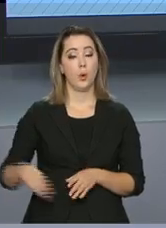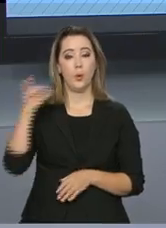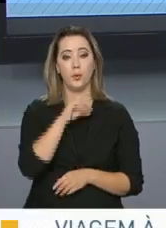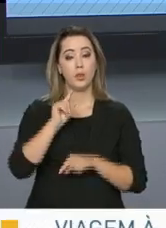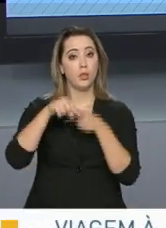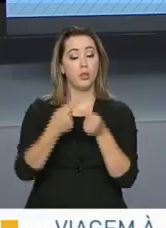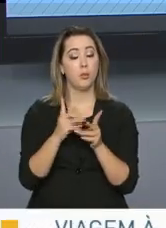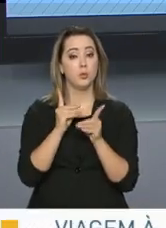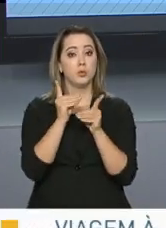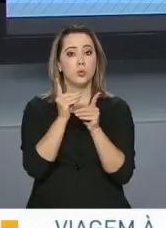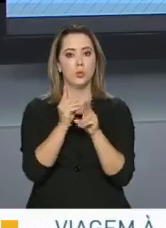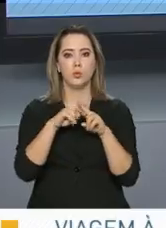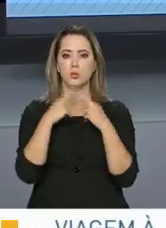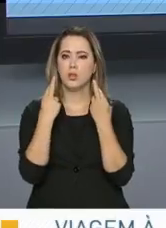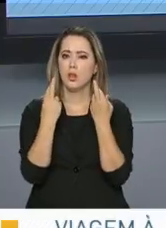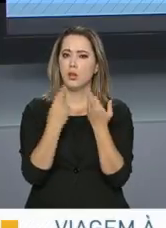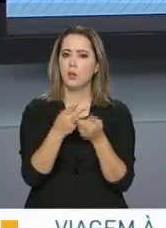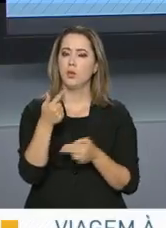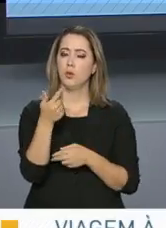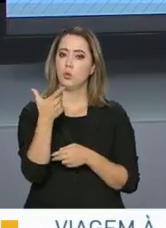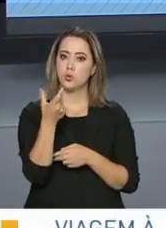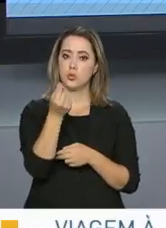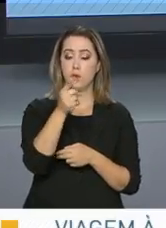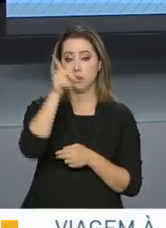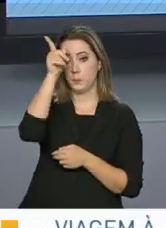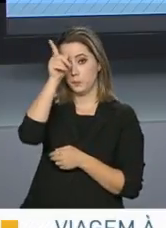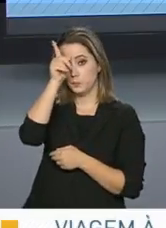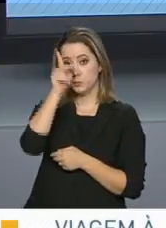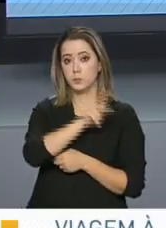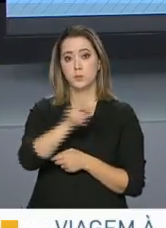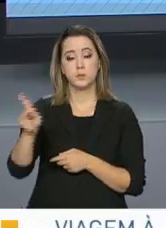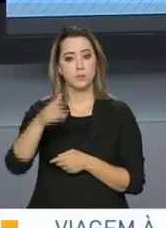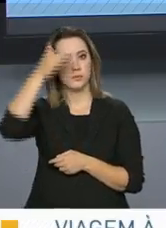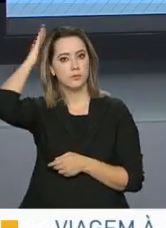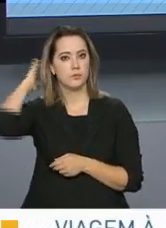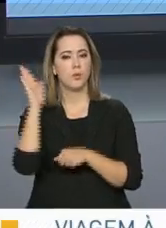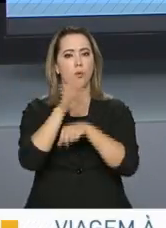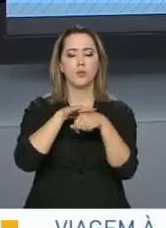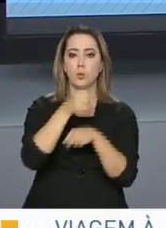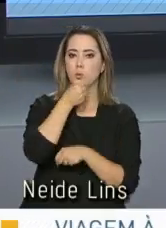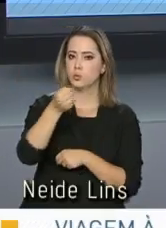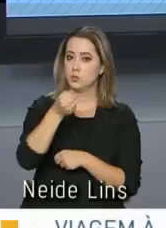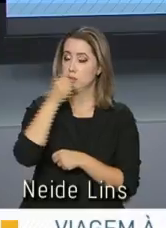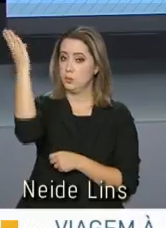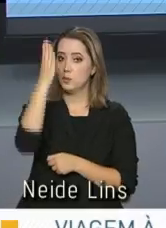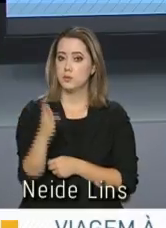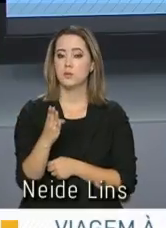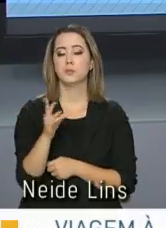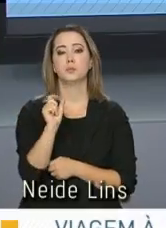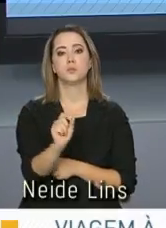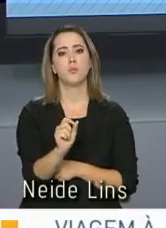Olá. Depois de participar da reunião de cúpula do G20 em Hamburgo, na Alemanha, o presidente Michel Temer conversou com